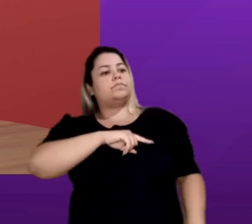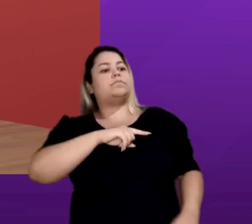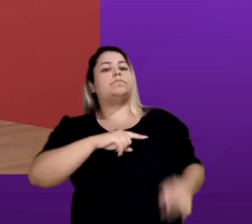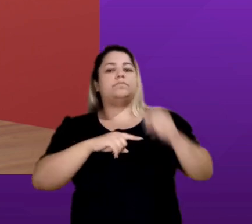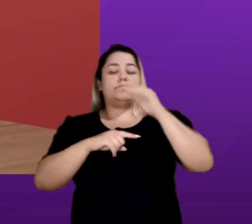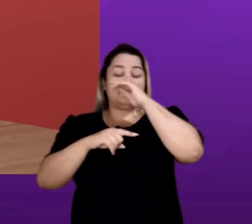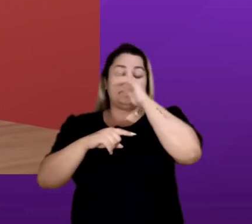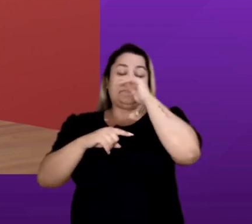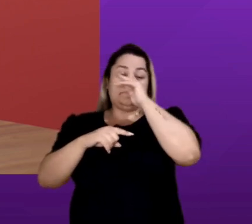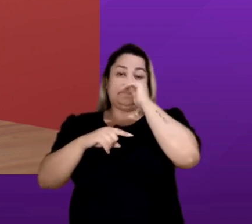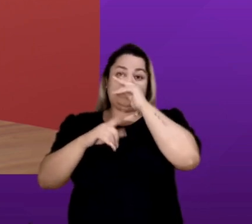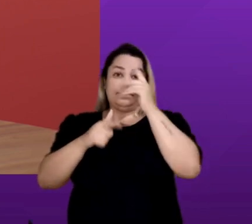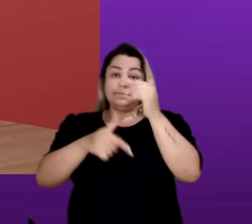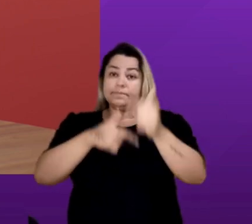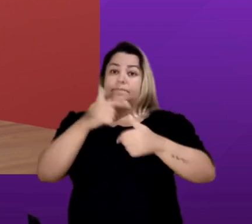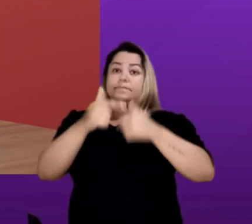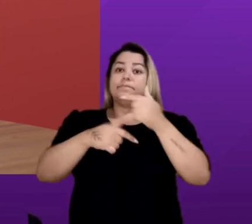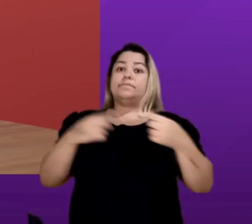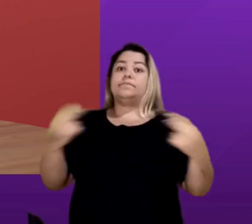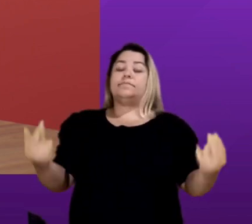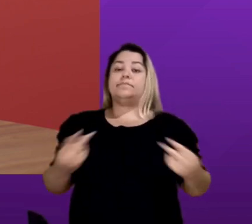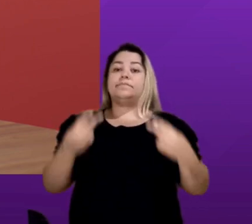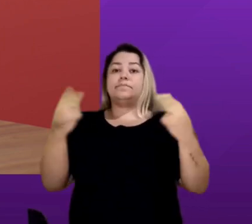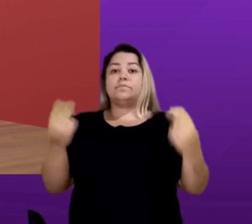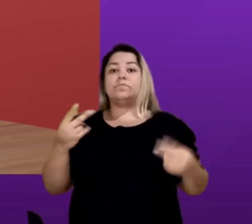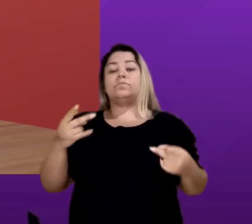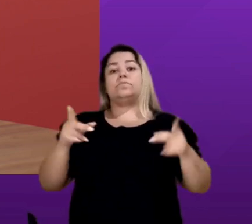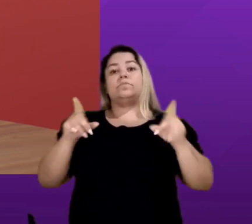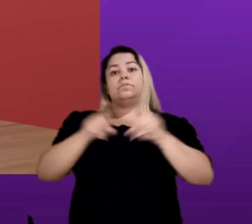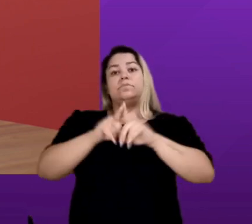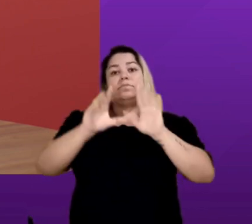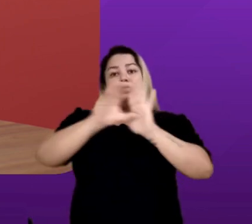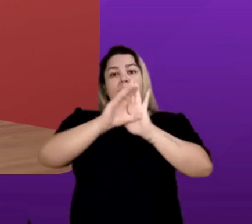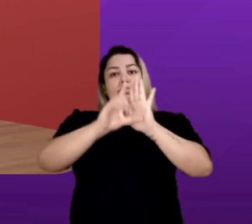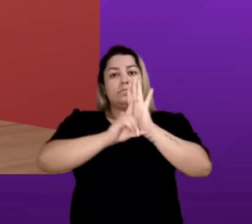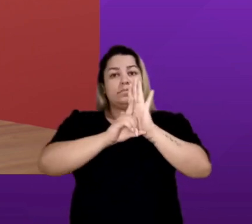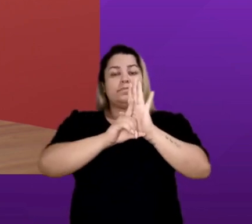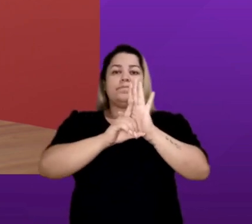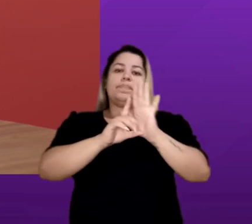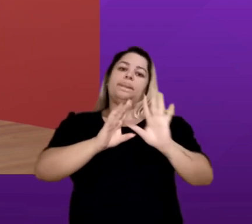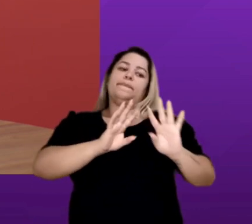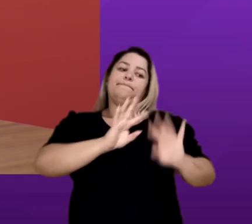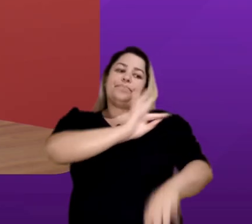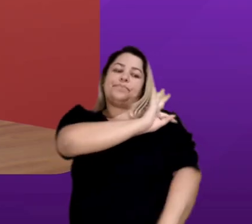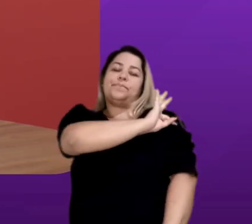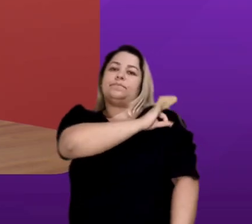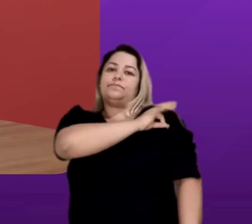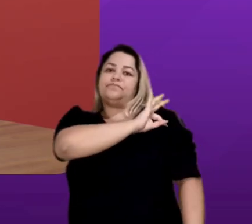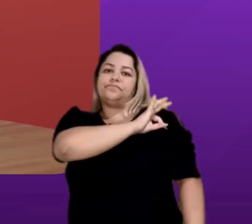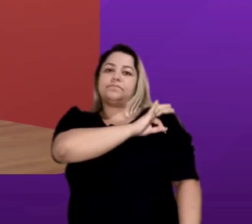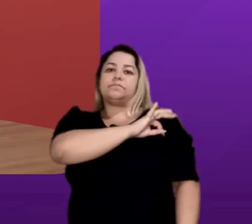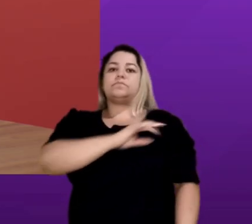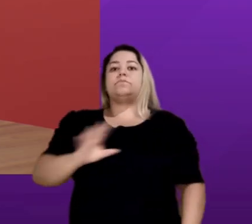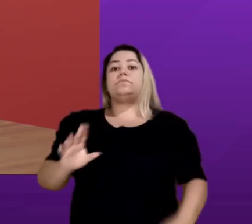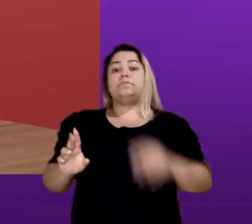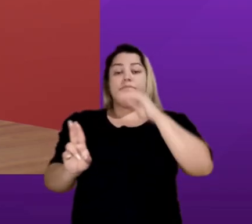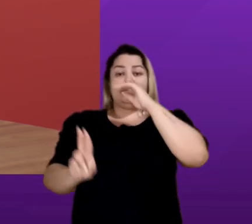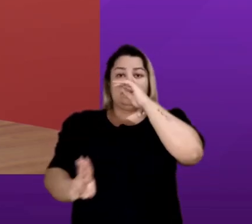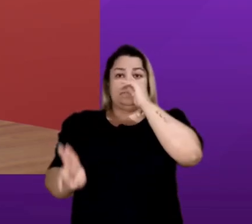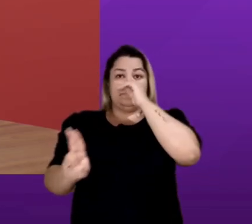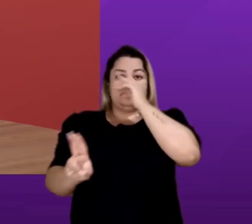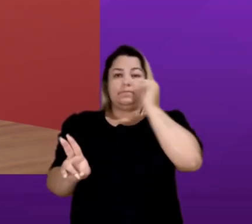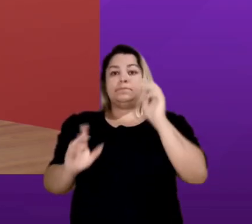de valorização do saber codificado, técnico, mas também de utilizar isso não para afastar